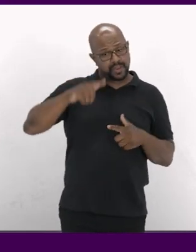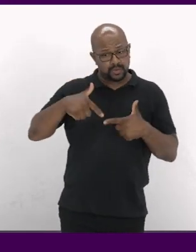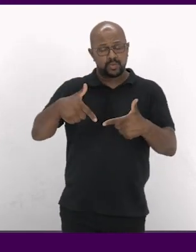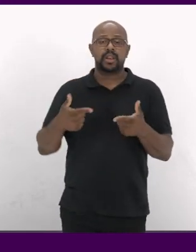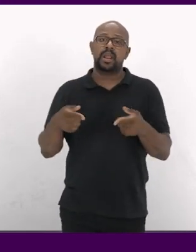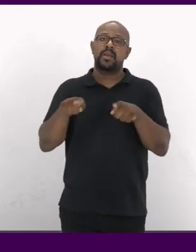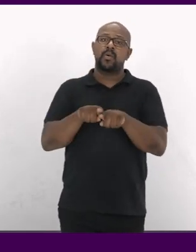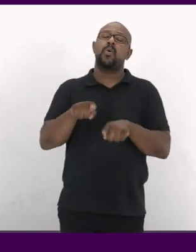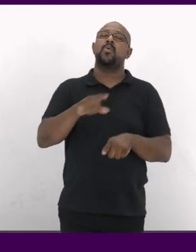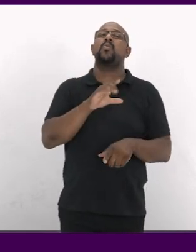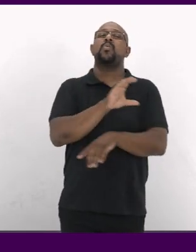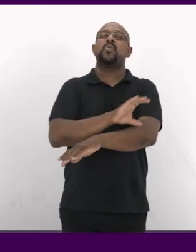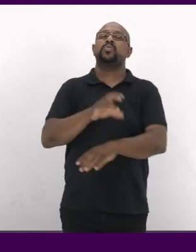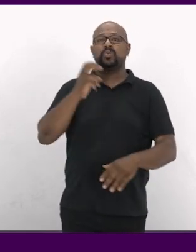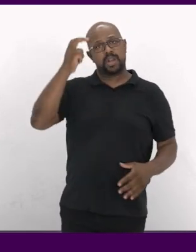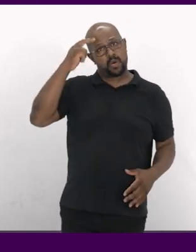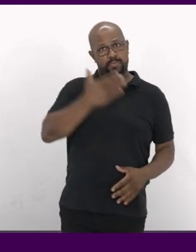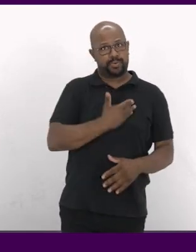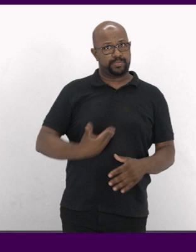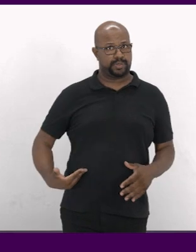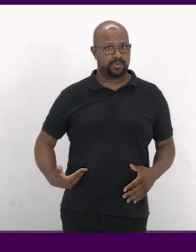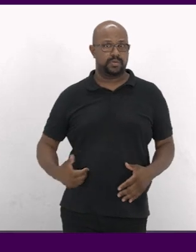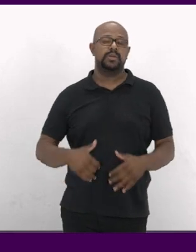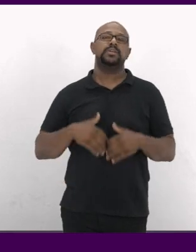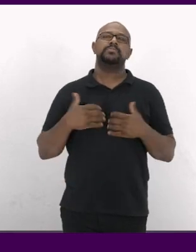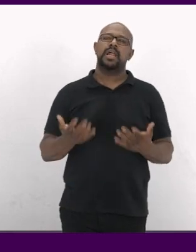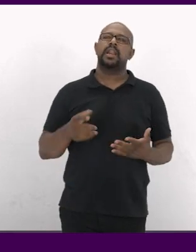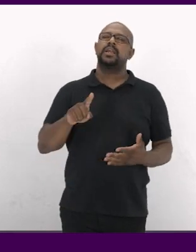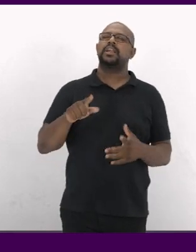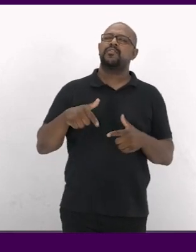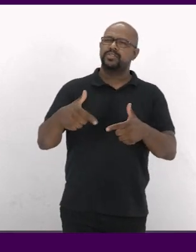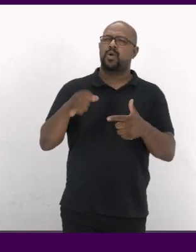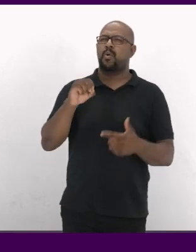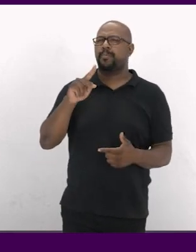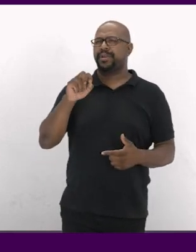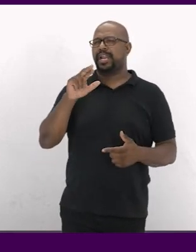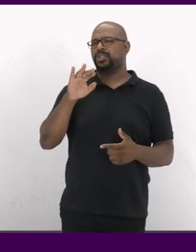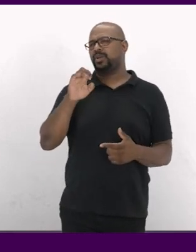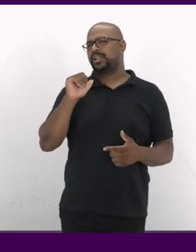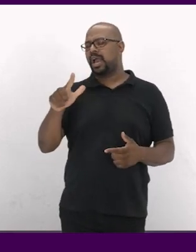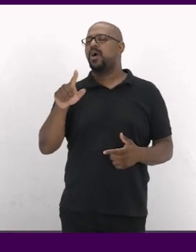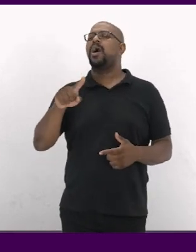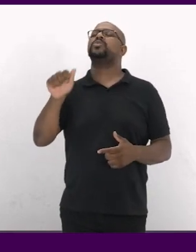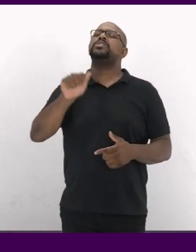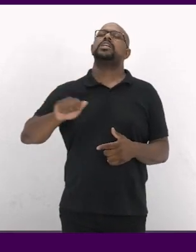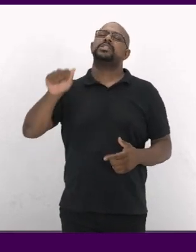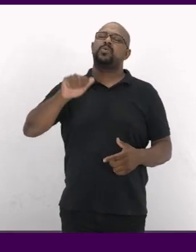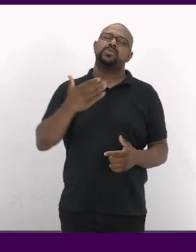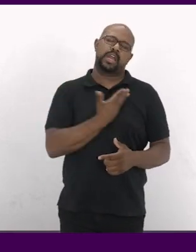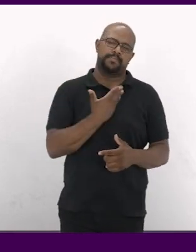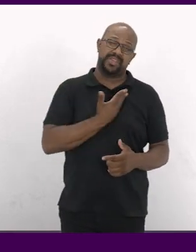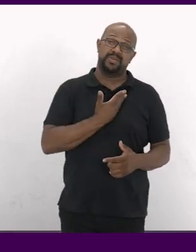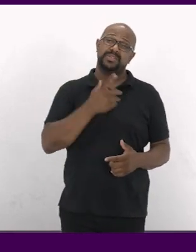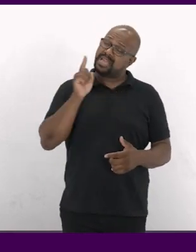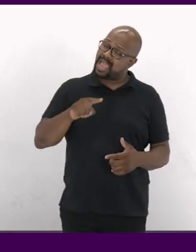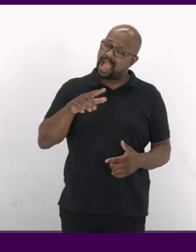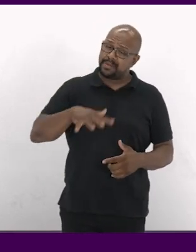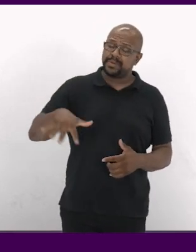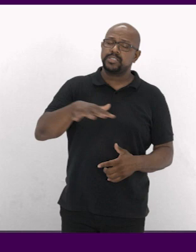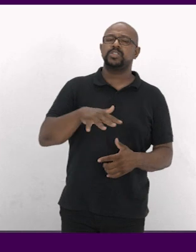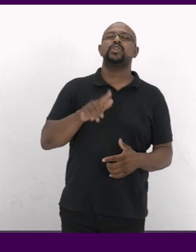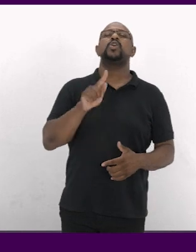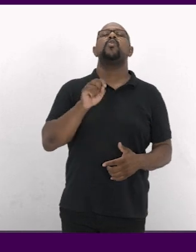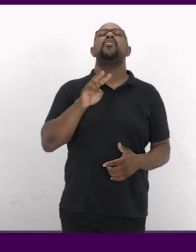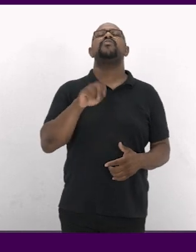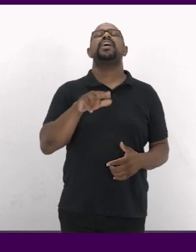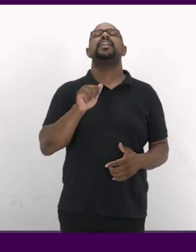estiver atuando em parceria com o equipamento cultural público. Para além da função operacional, a associação de amigos é, sobretudo, um